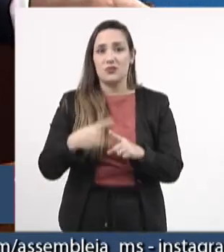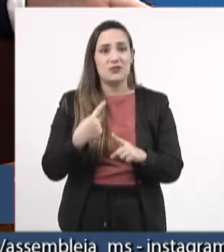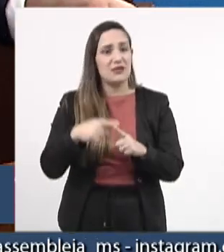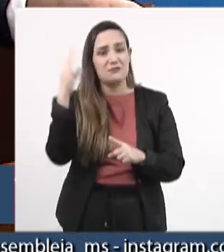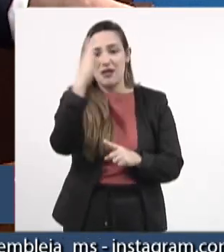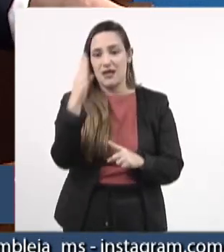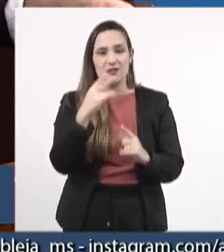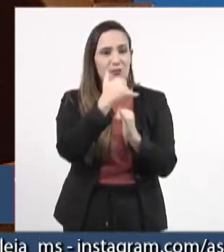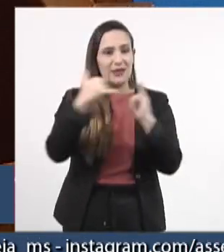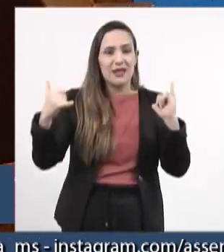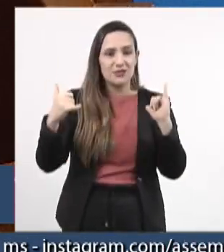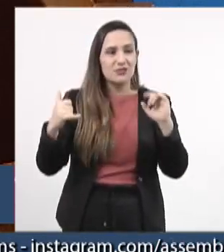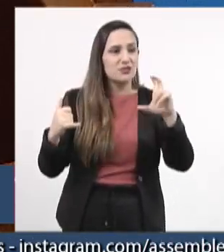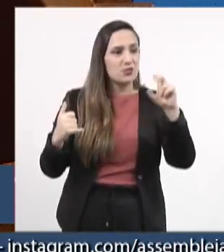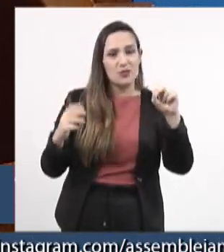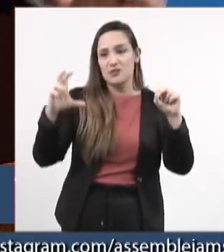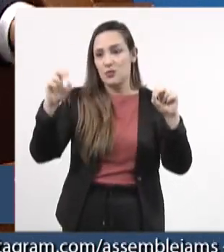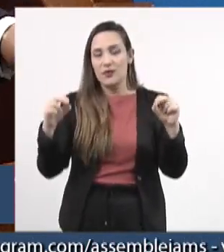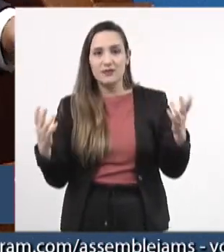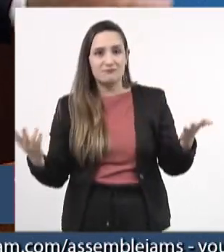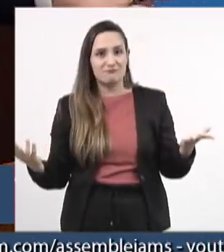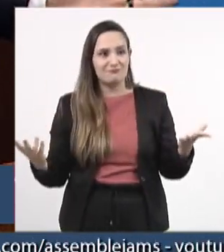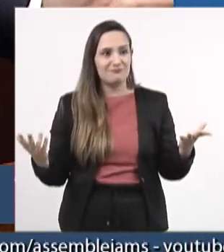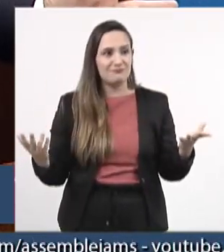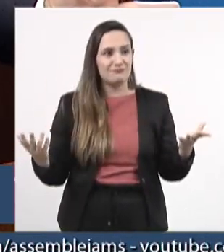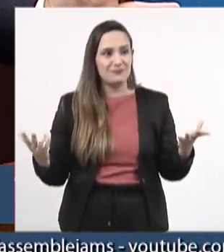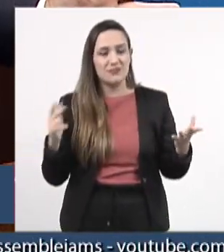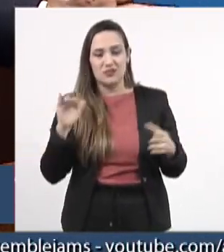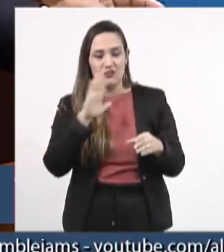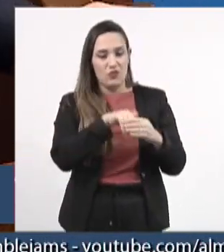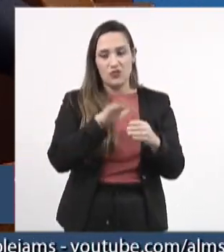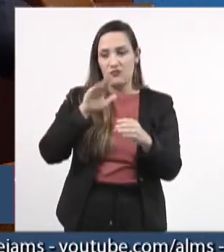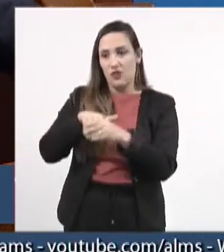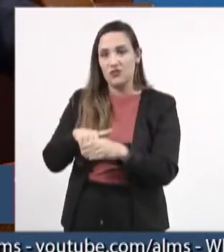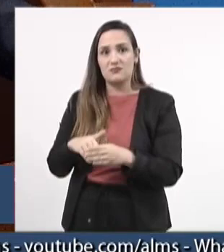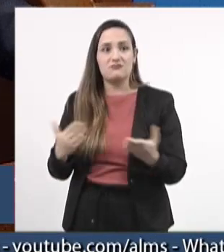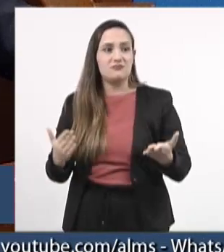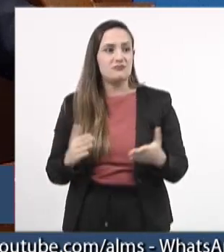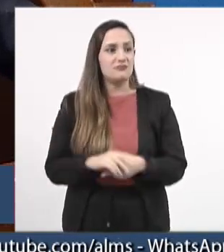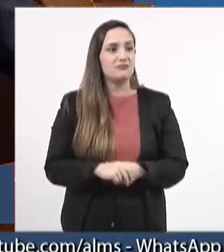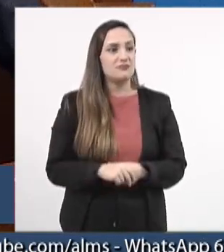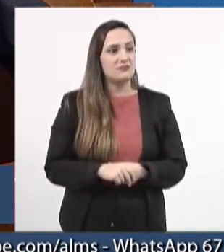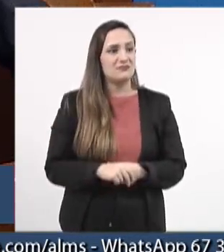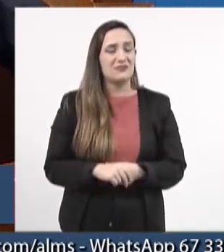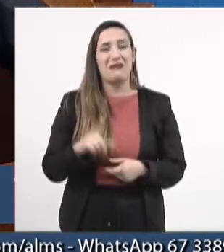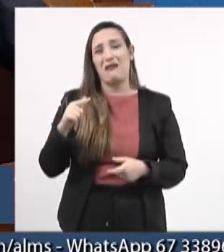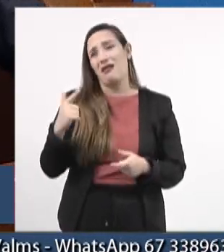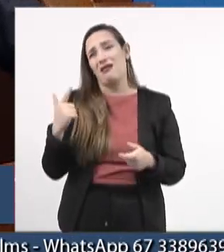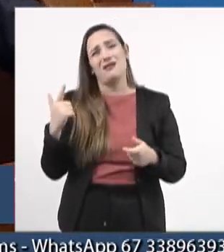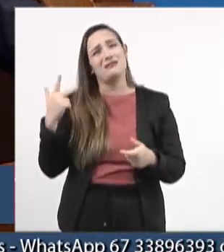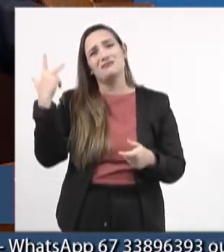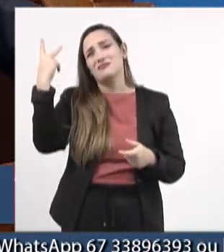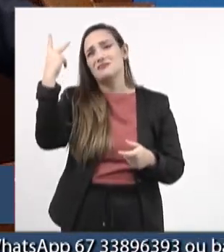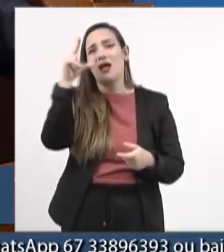ao meio. Quem votou no Lula, quem votou no Bolsonaro. Então, isso aí é uma balela